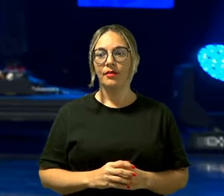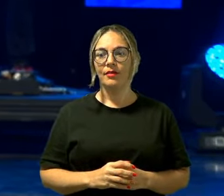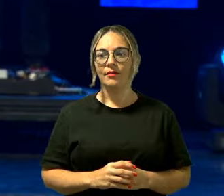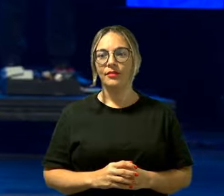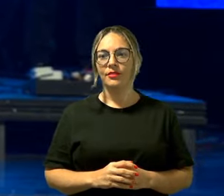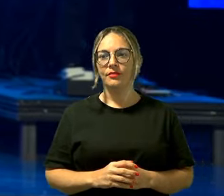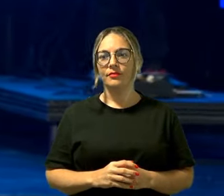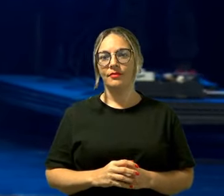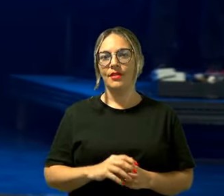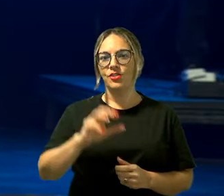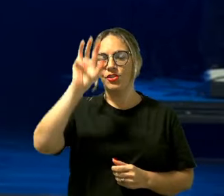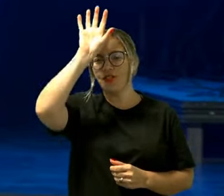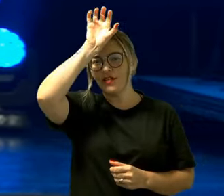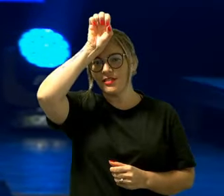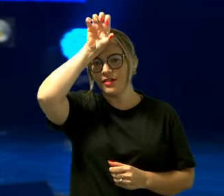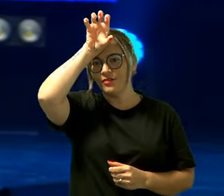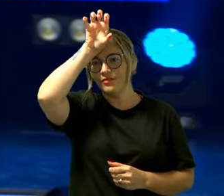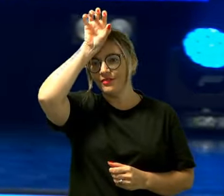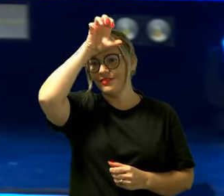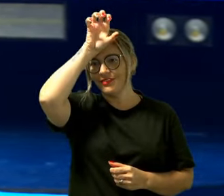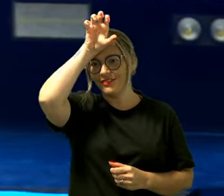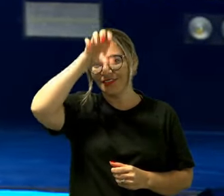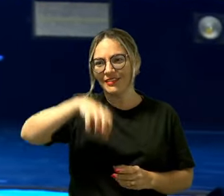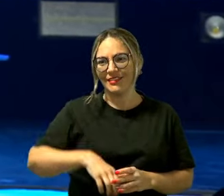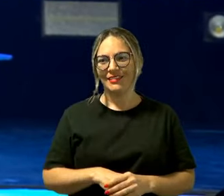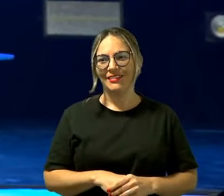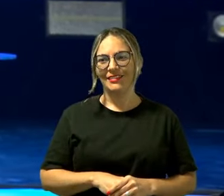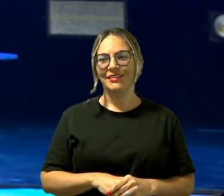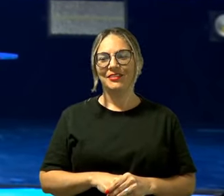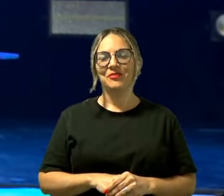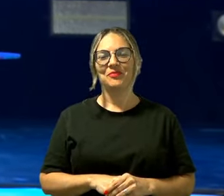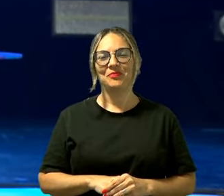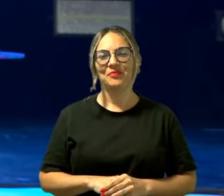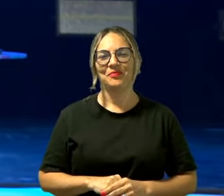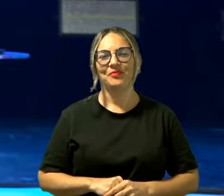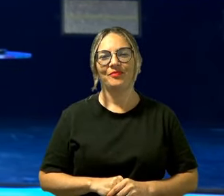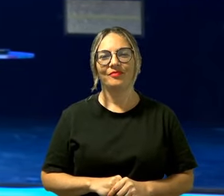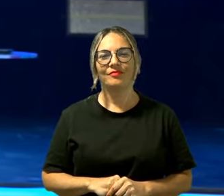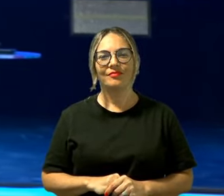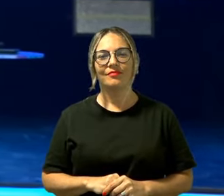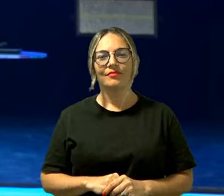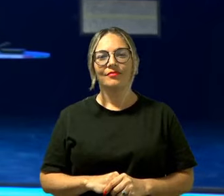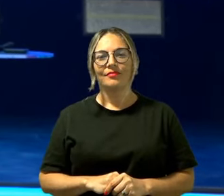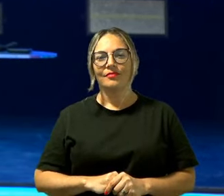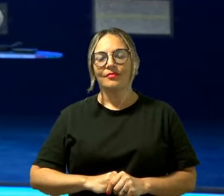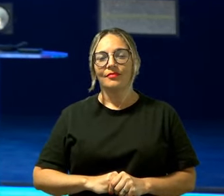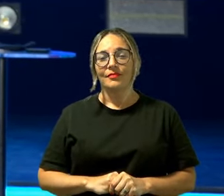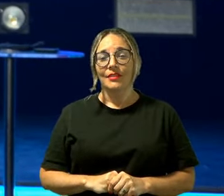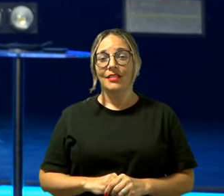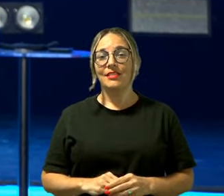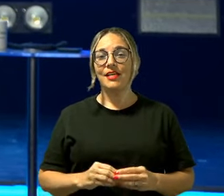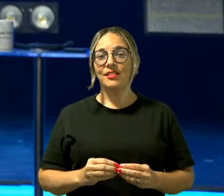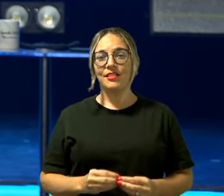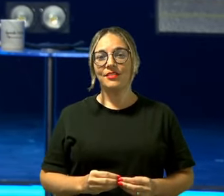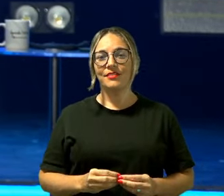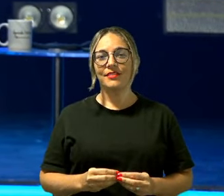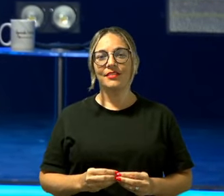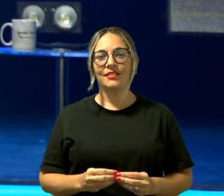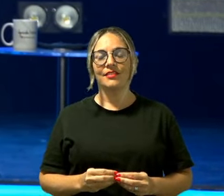eu não tenho tempo, eu preciso terminar a mensagem. Mas aí chega num determinado momento, libertou o